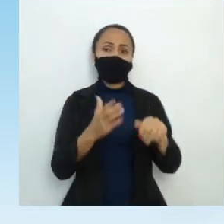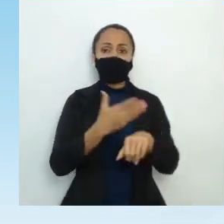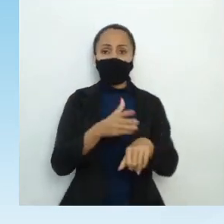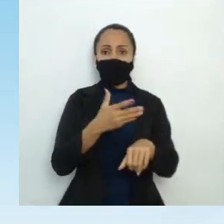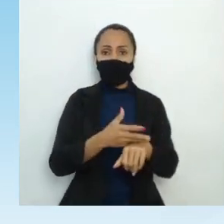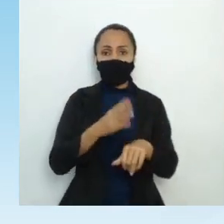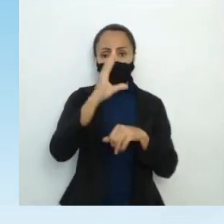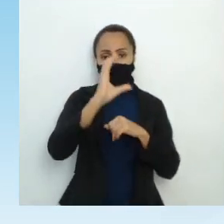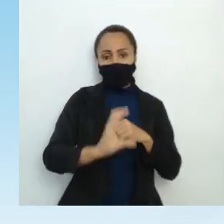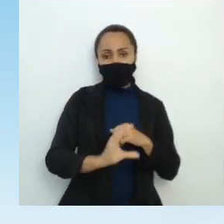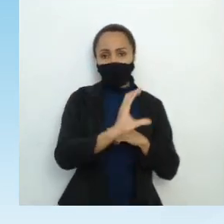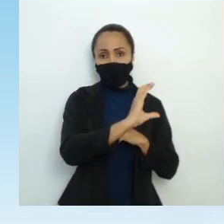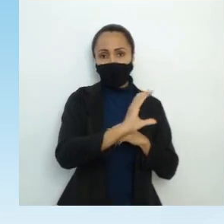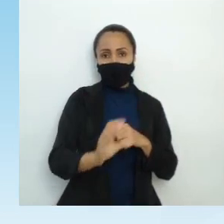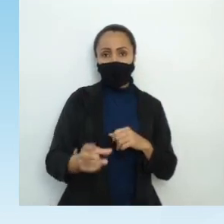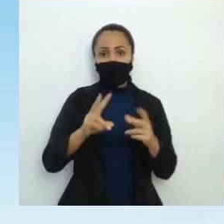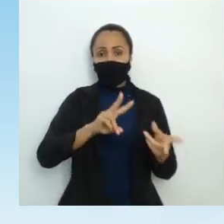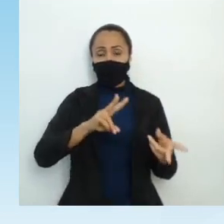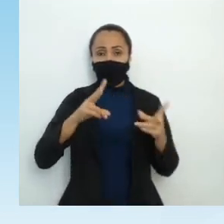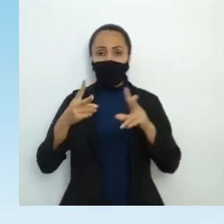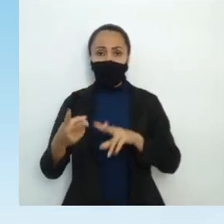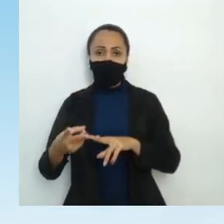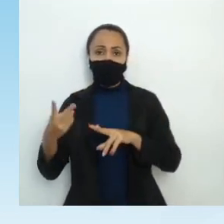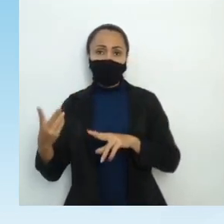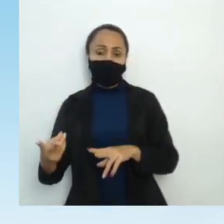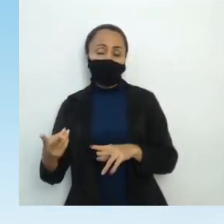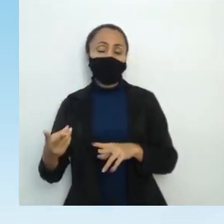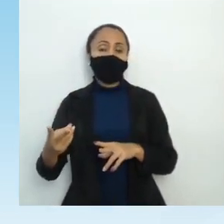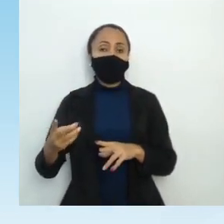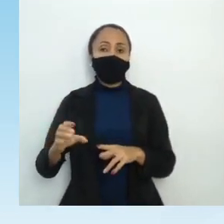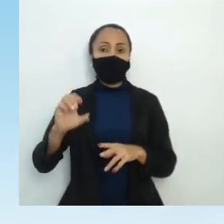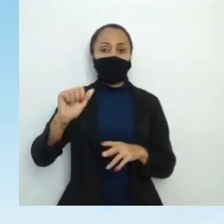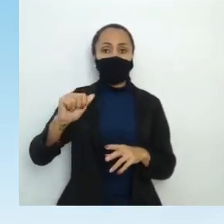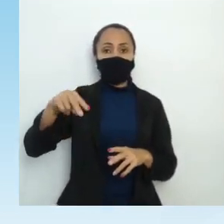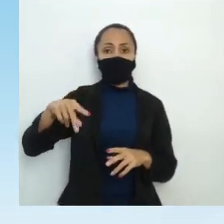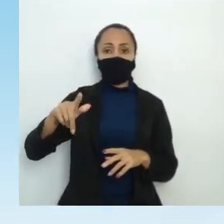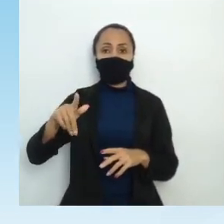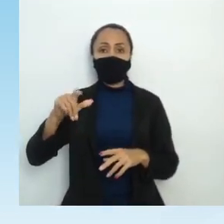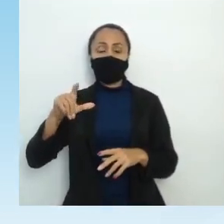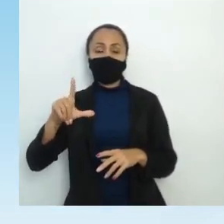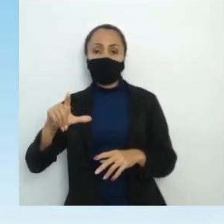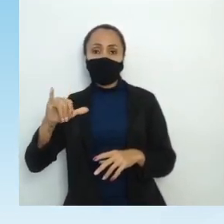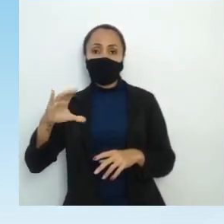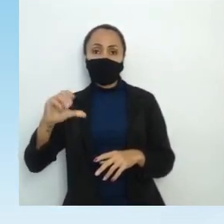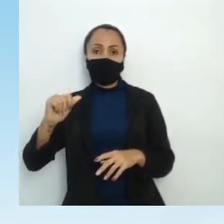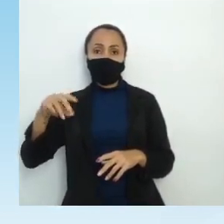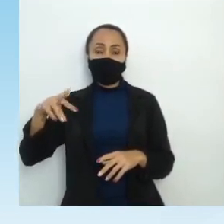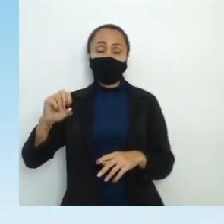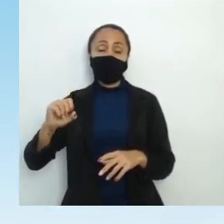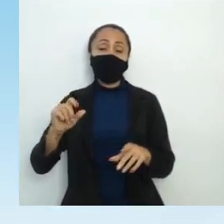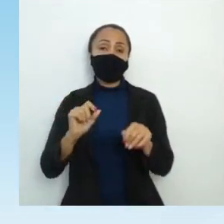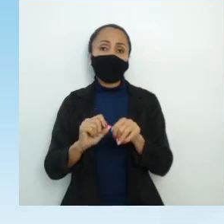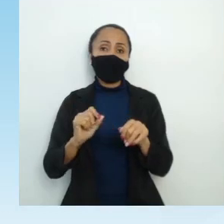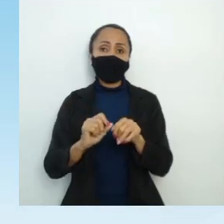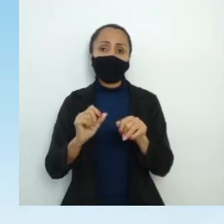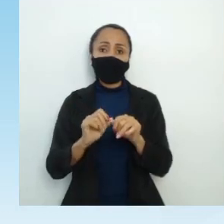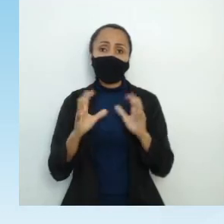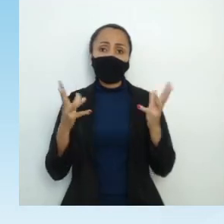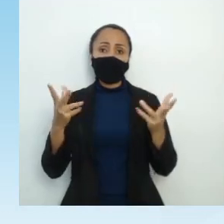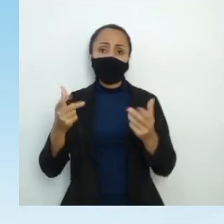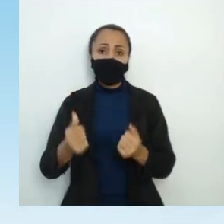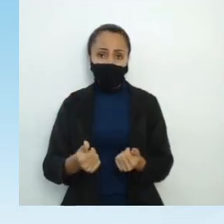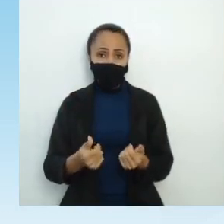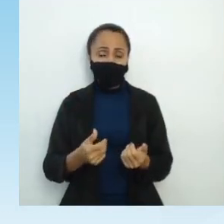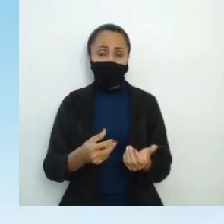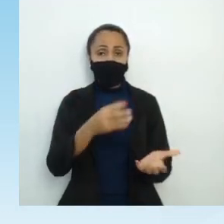católica para a prática anglicana do Henrique VIII e da sua filha sucessivamente, fez com que todas aquelas propriedades da Igreja